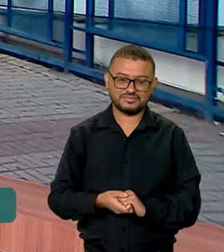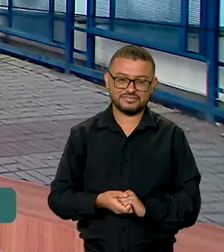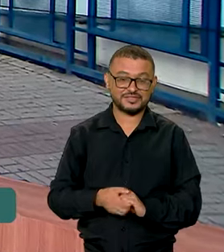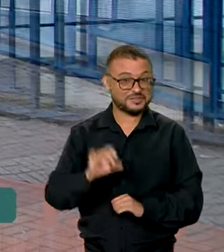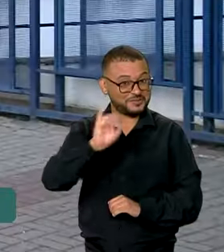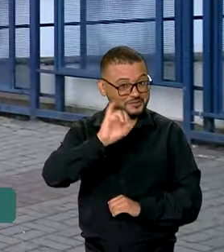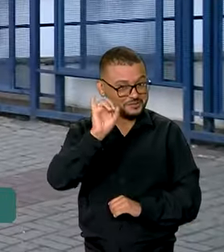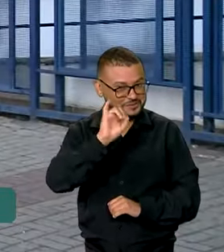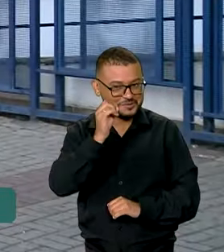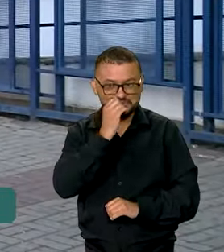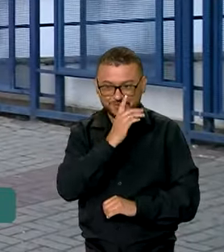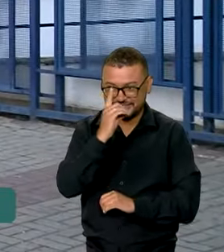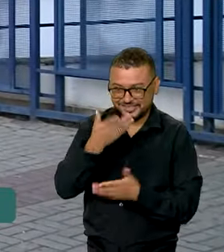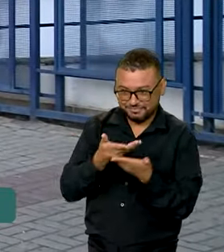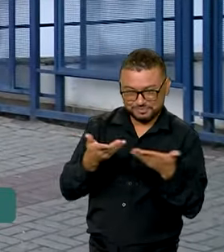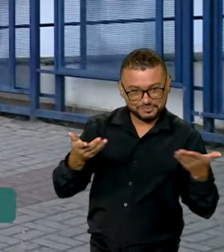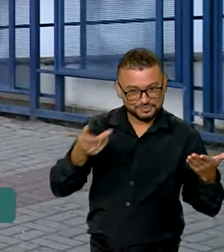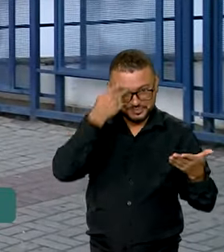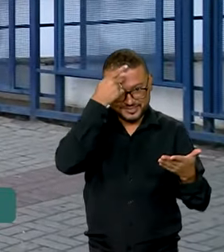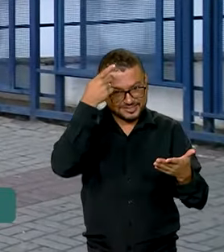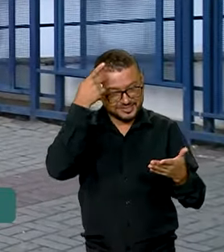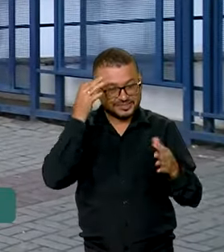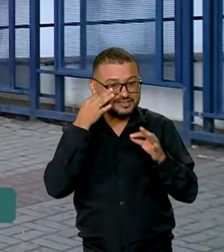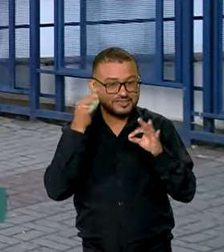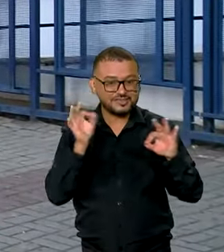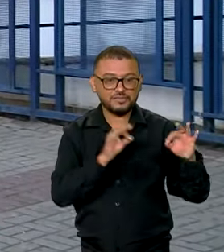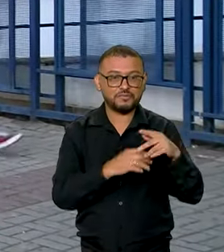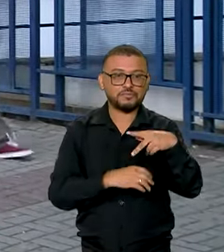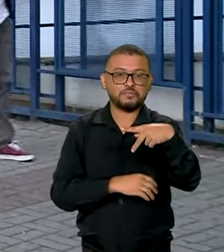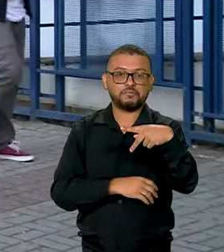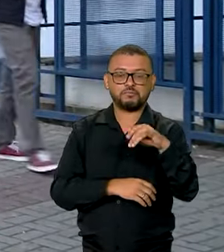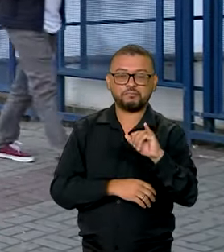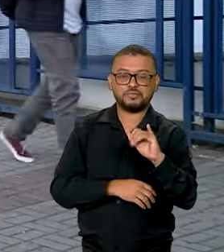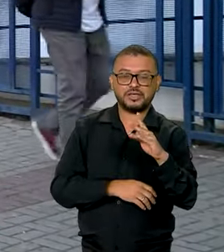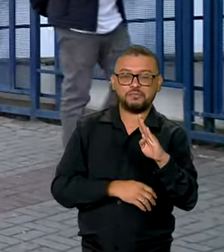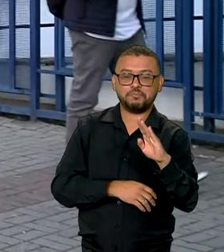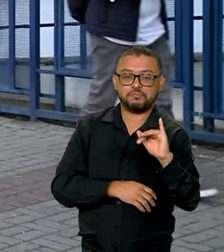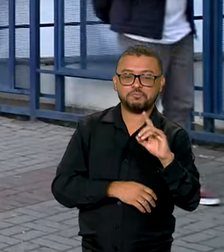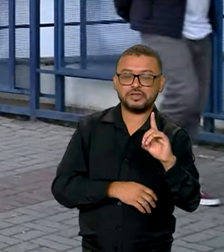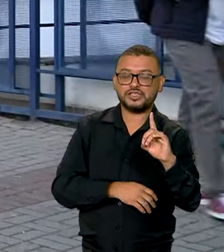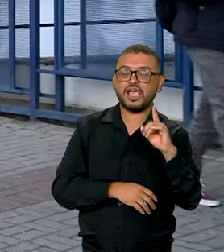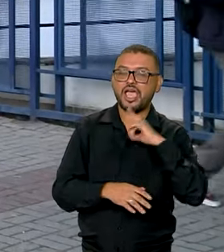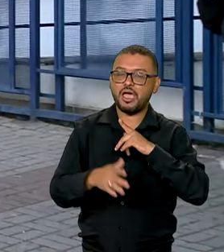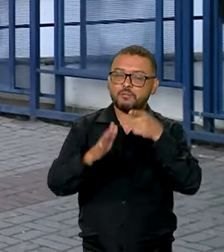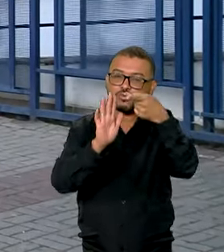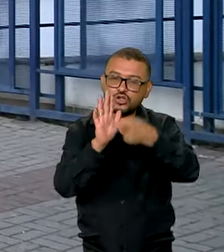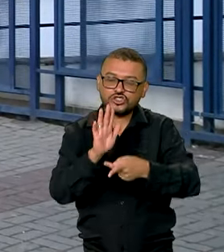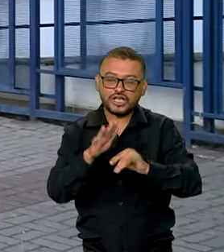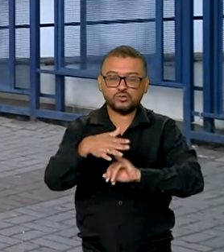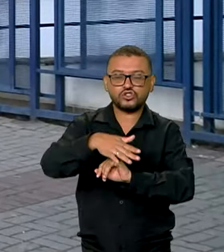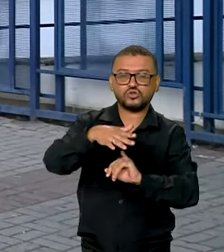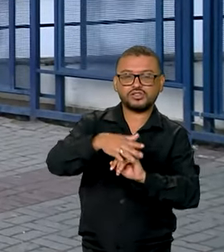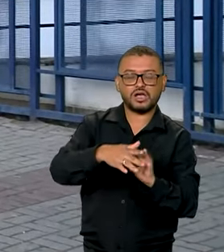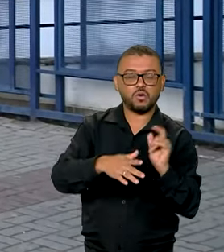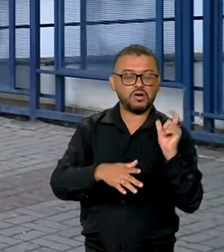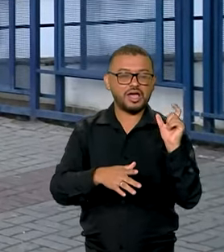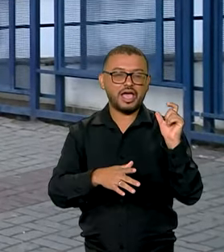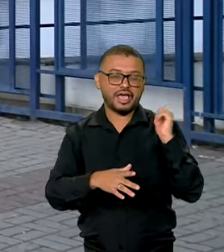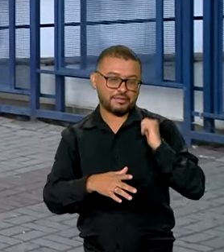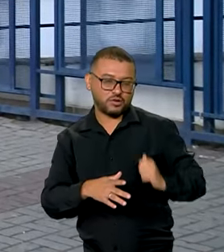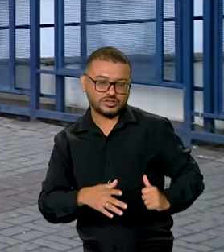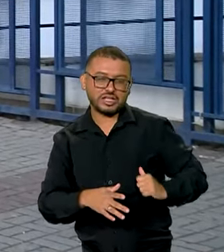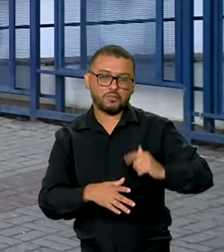Oi, Vanessa. Bom dia a você, bom dia a todos. Esse é o PIBID, o Programa Institucional de Bolsa de Iniciação